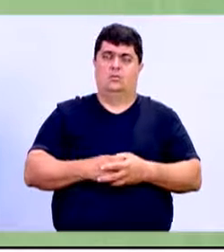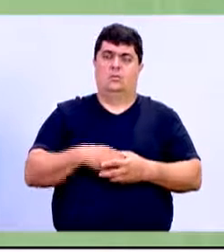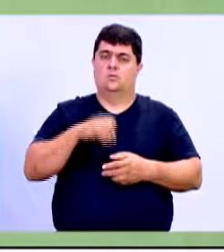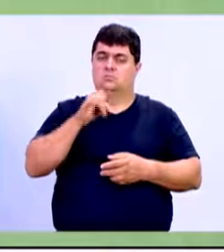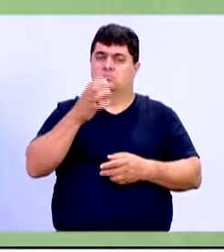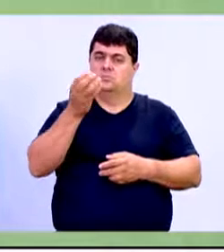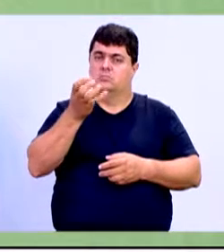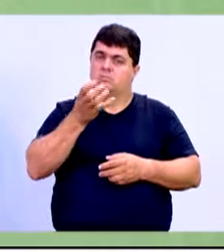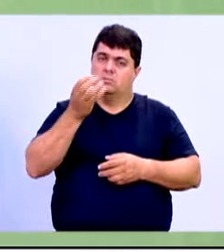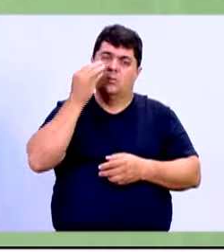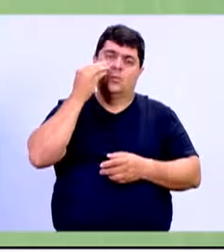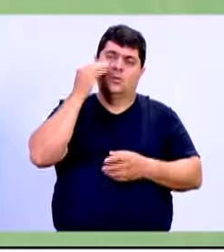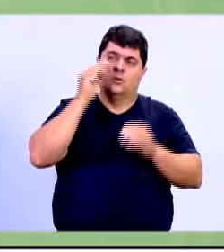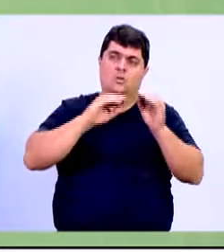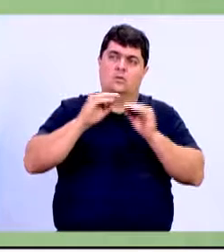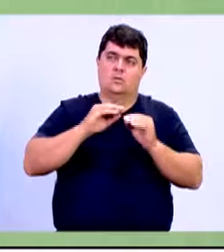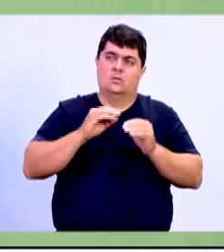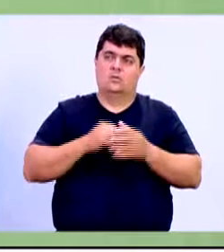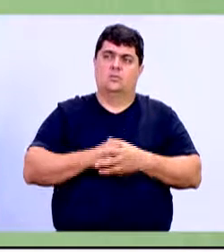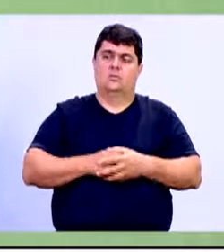quiser anotar, resolução